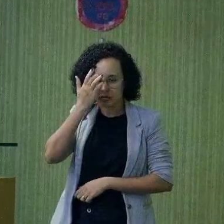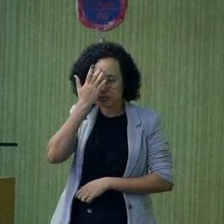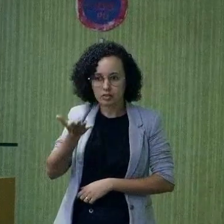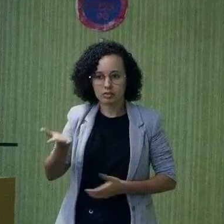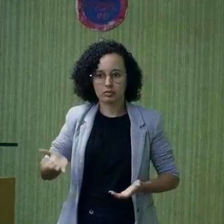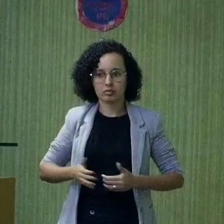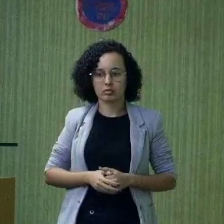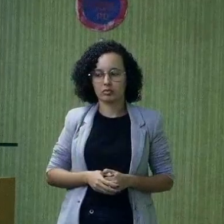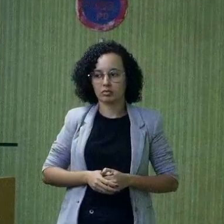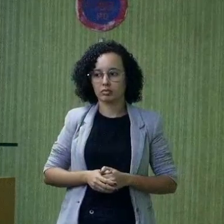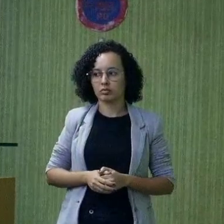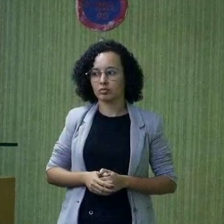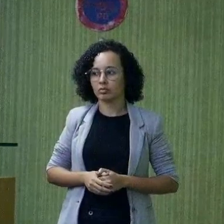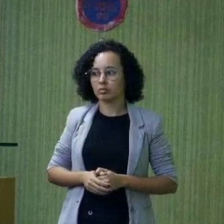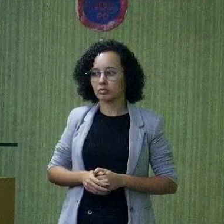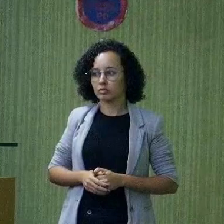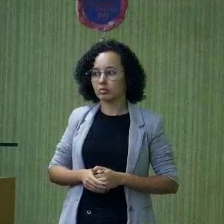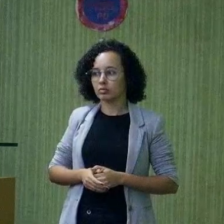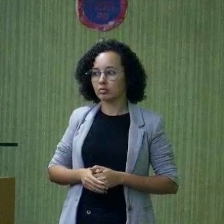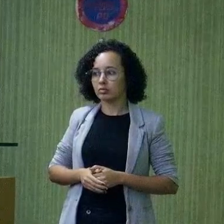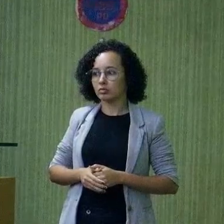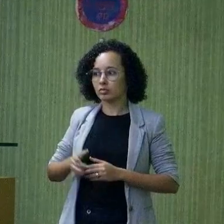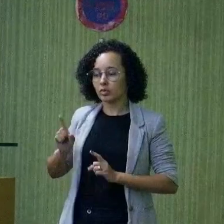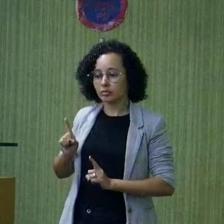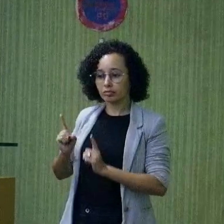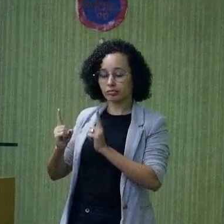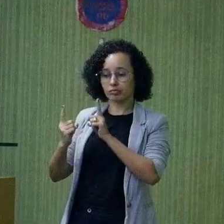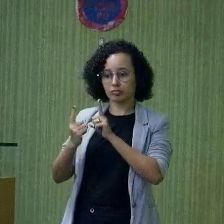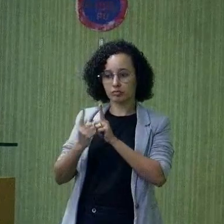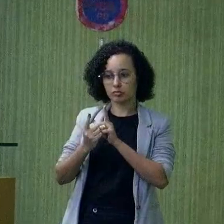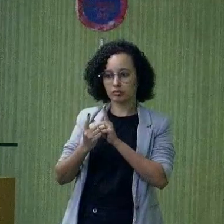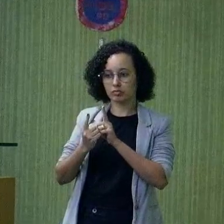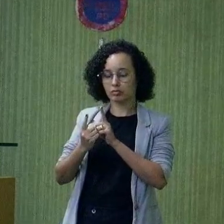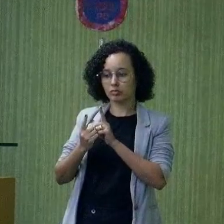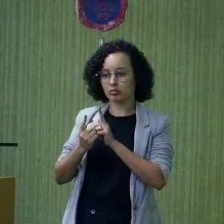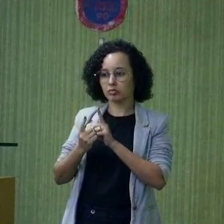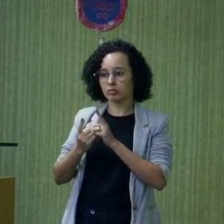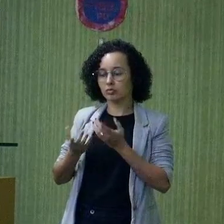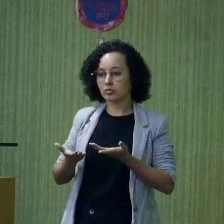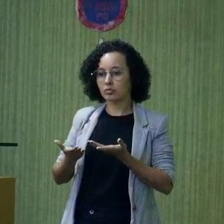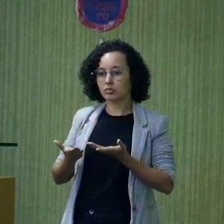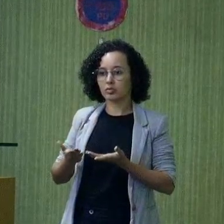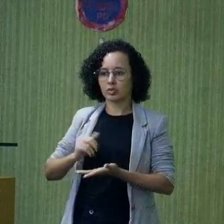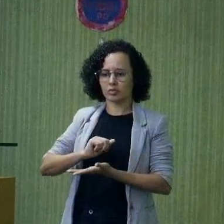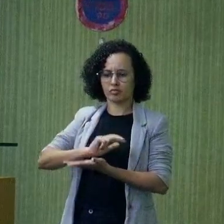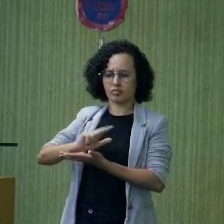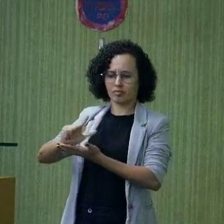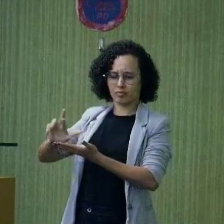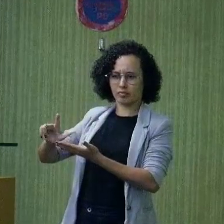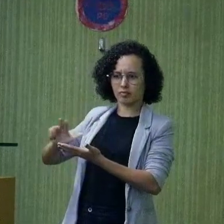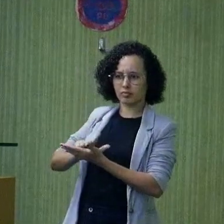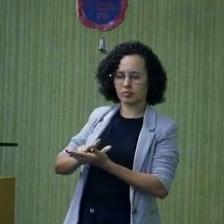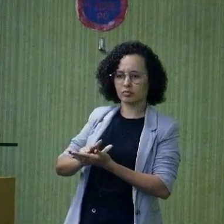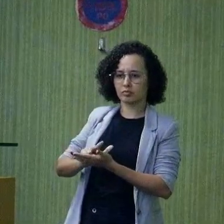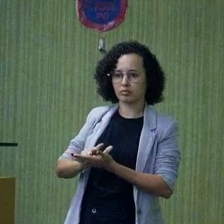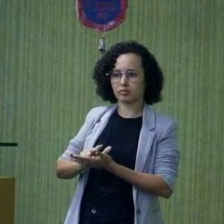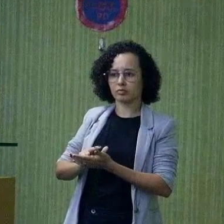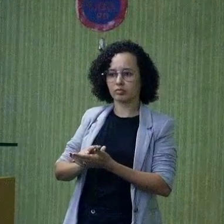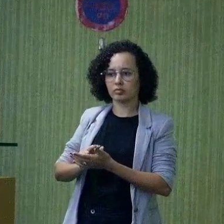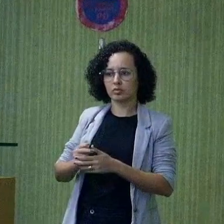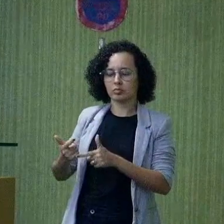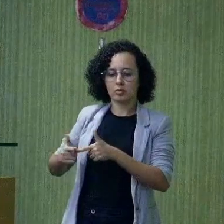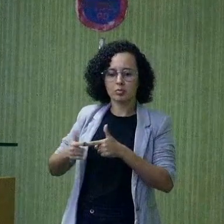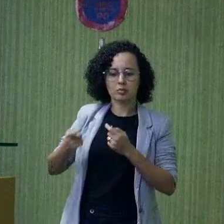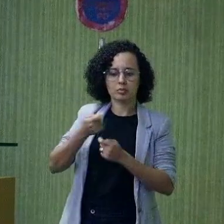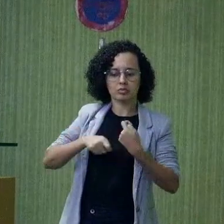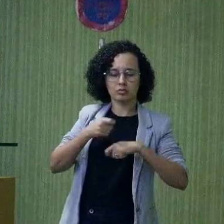aí você vai chegar para um colega que tá no interior fazendo júri com en que questões envolvente por exemplo improbidade administrativa